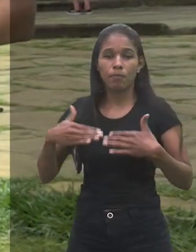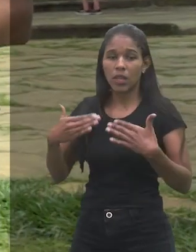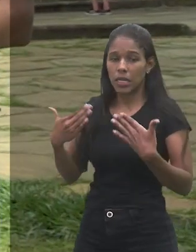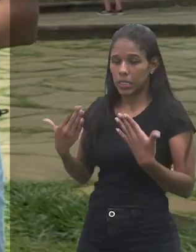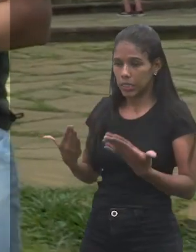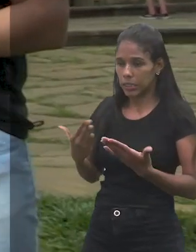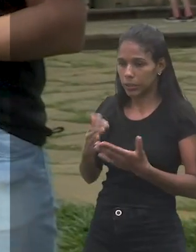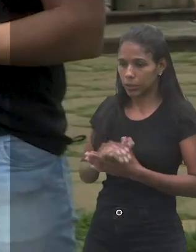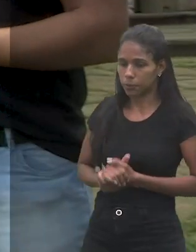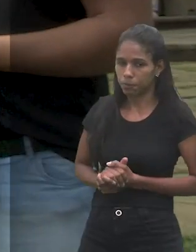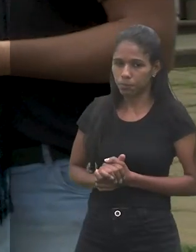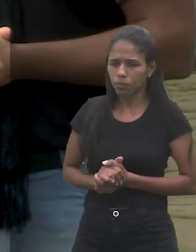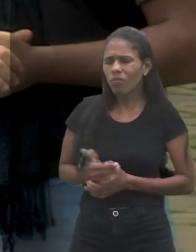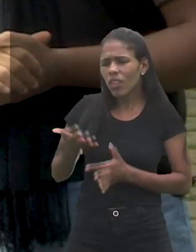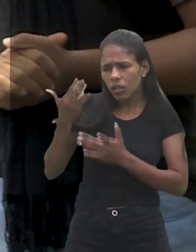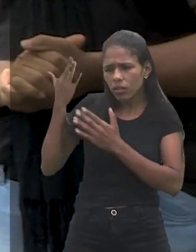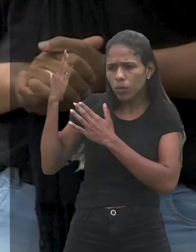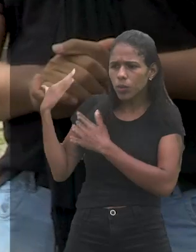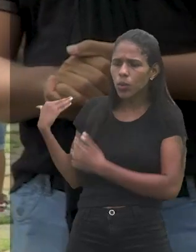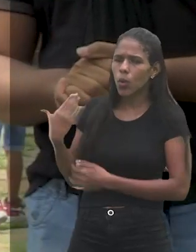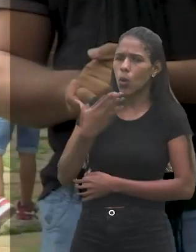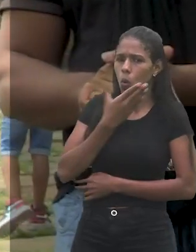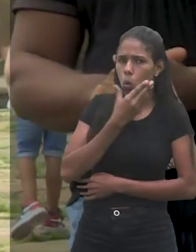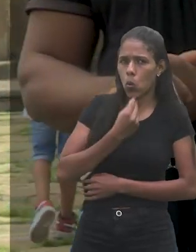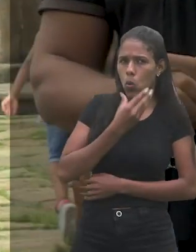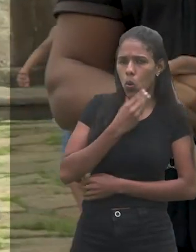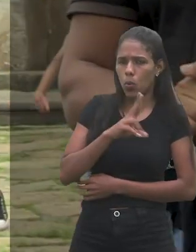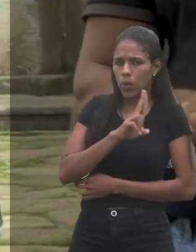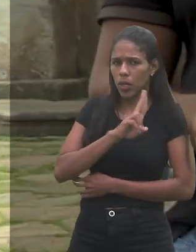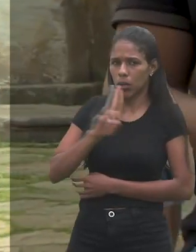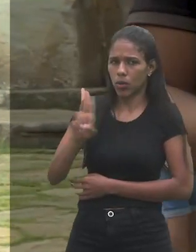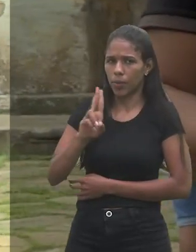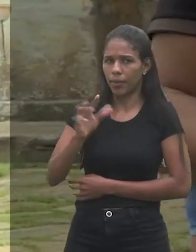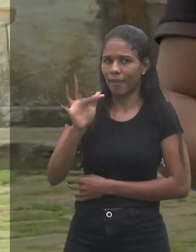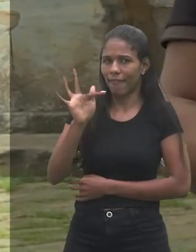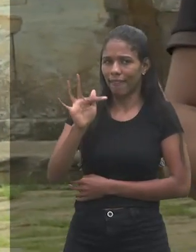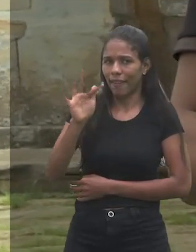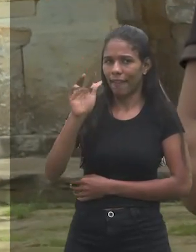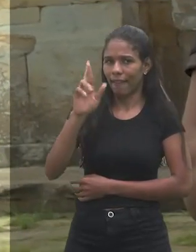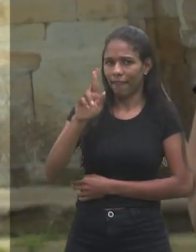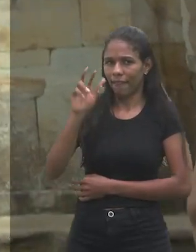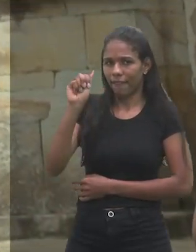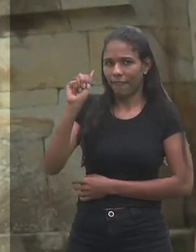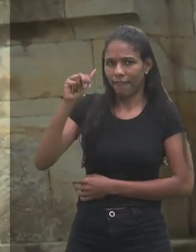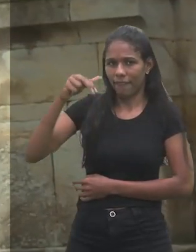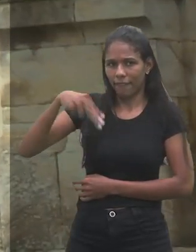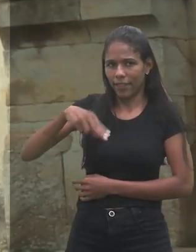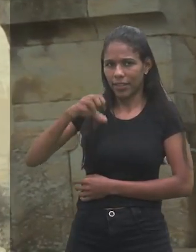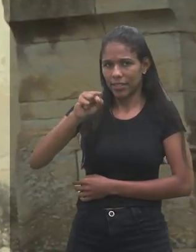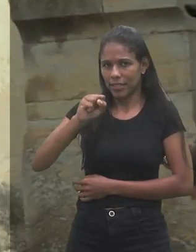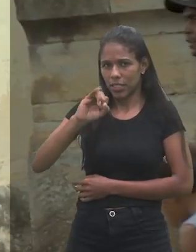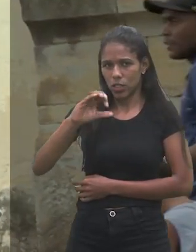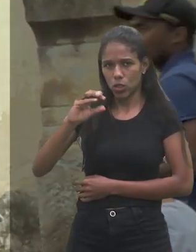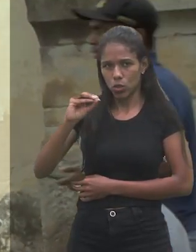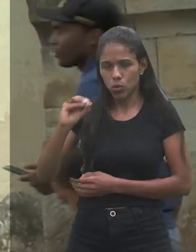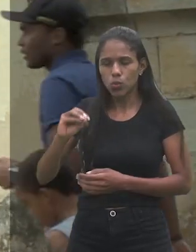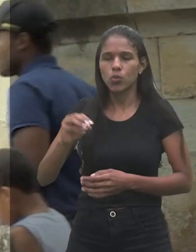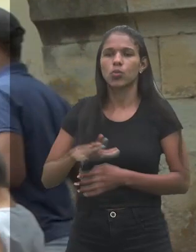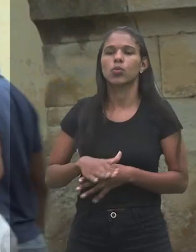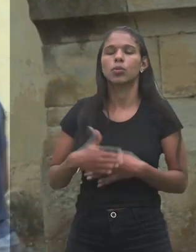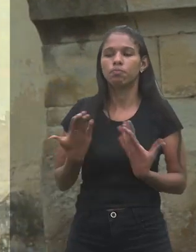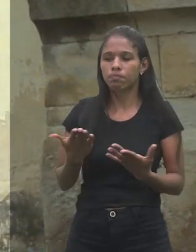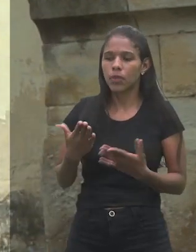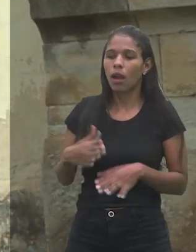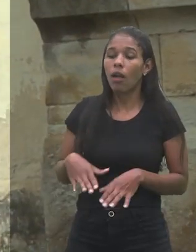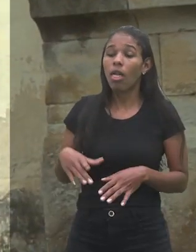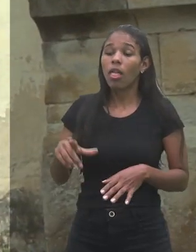Francisco Lisboa, ele era filho de Manuel Francisco Lisboa, com uma escrava da casa, de nome Isabel. Quando